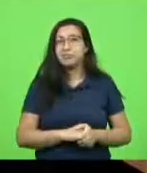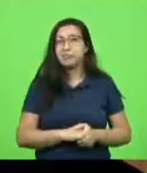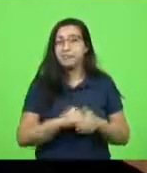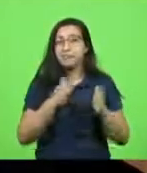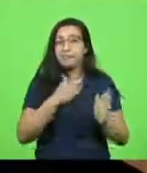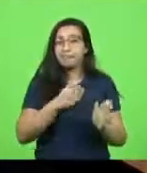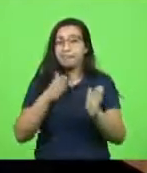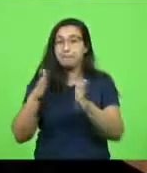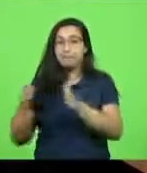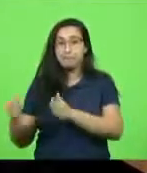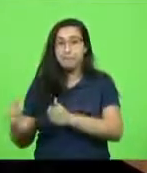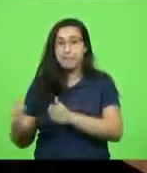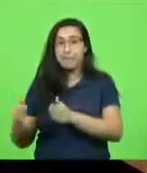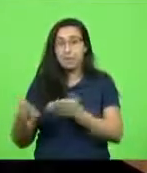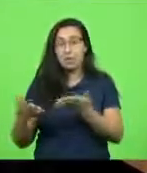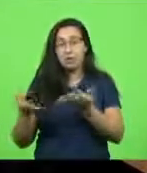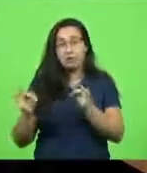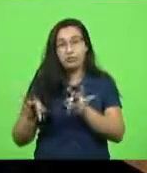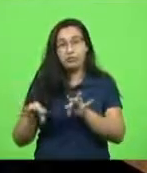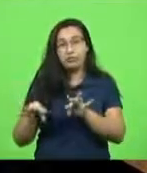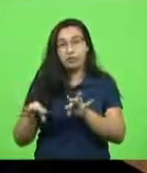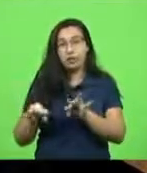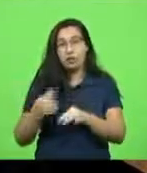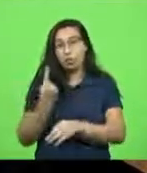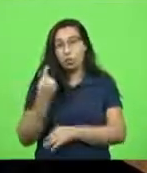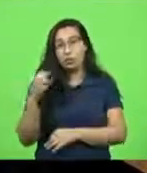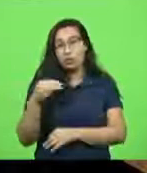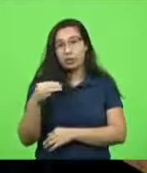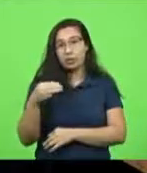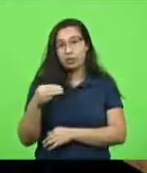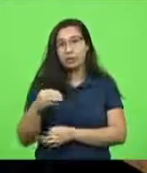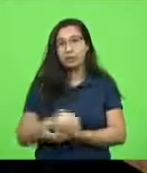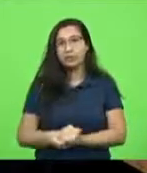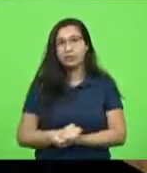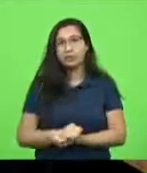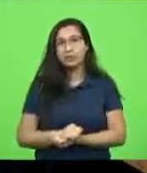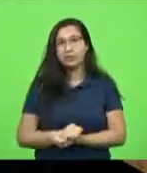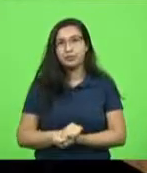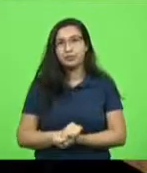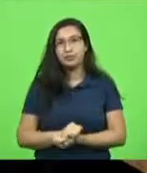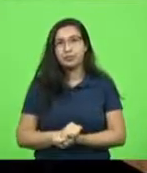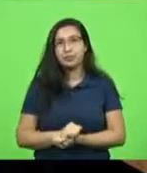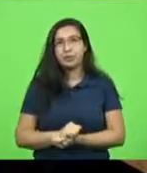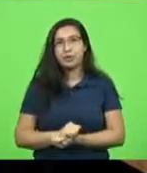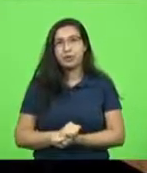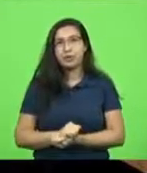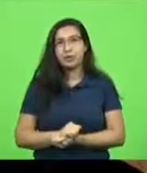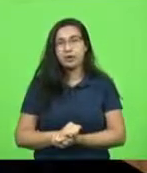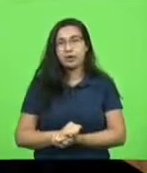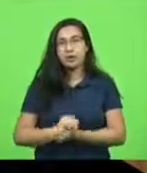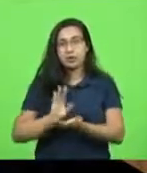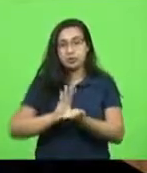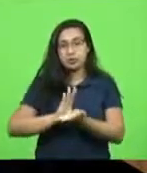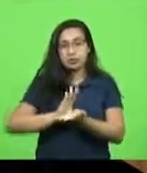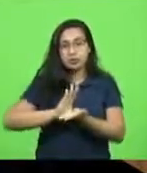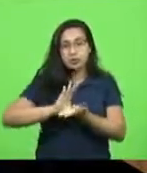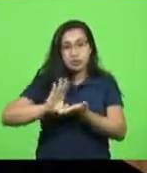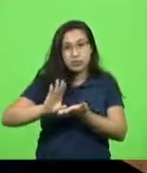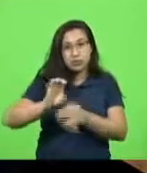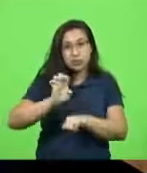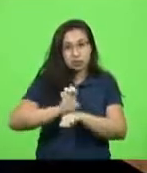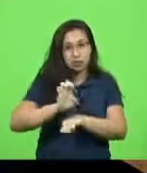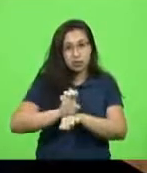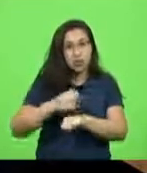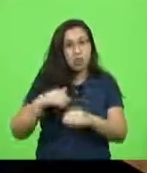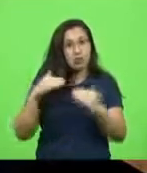para finalizar Até porque eu pedi um minuto já passei e esse recurso do Estado Eu concordo